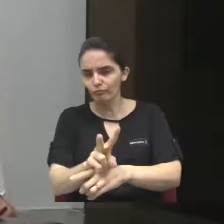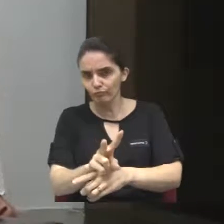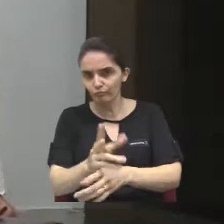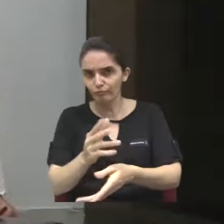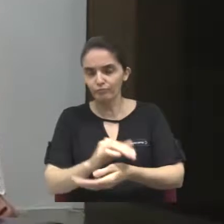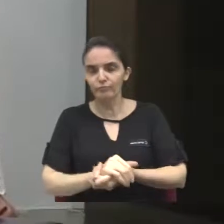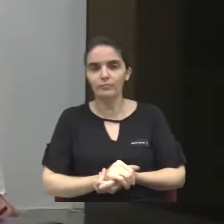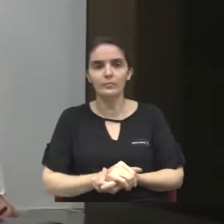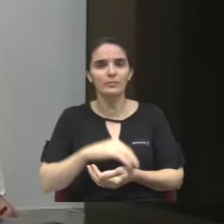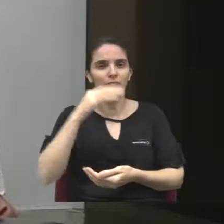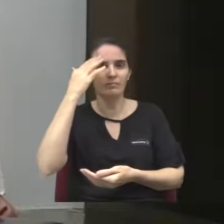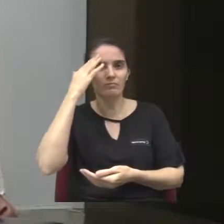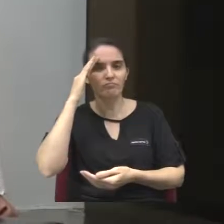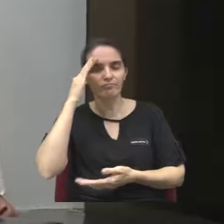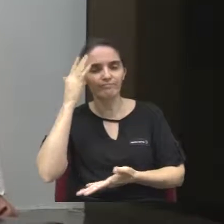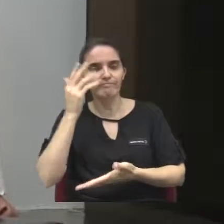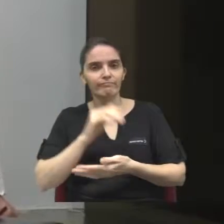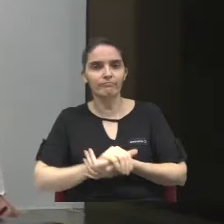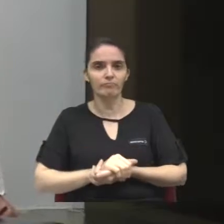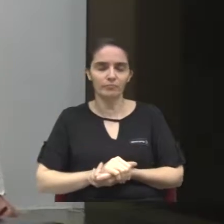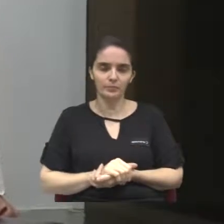tão